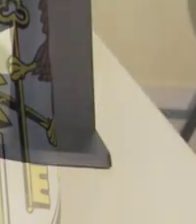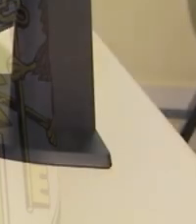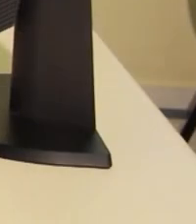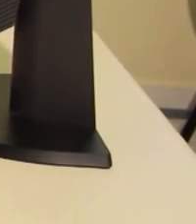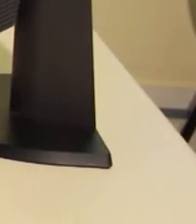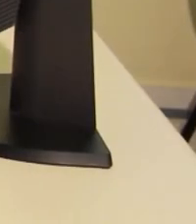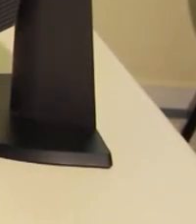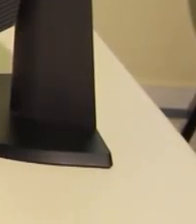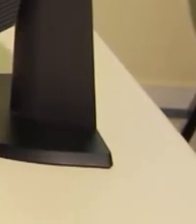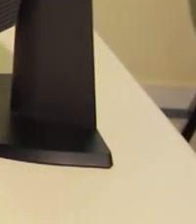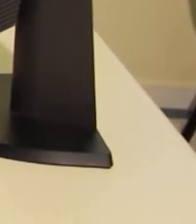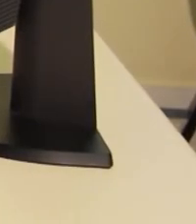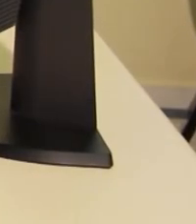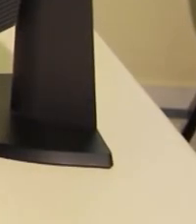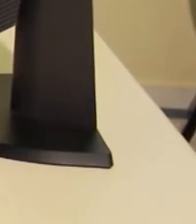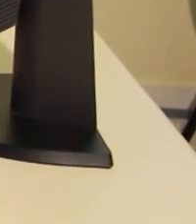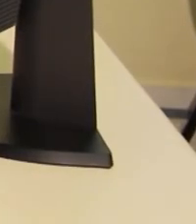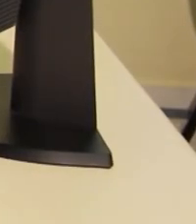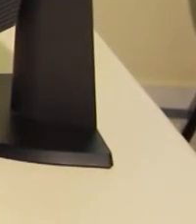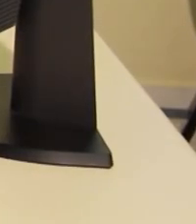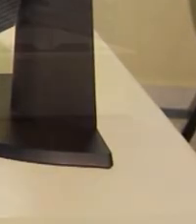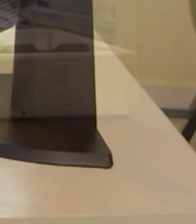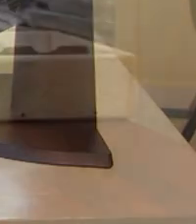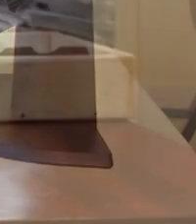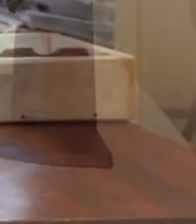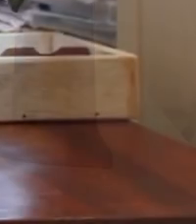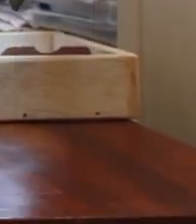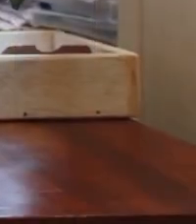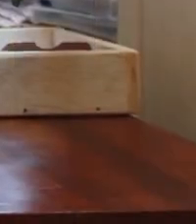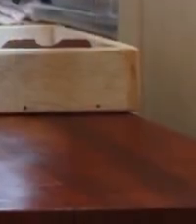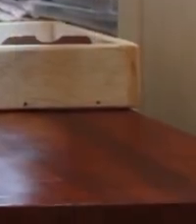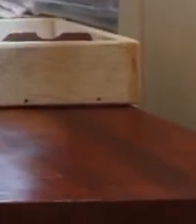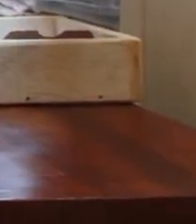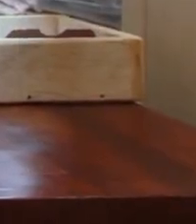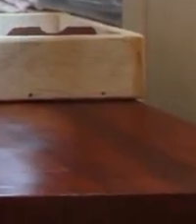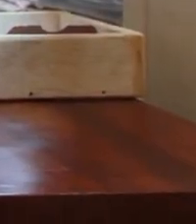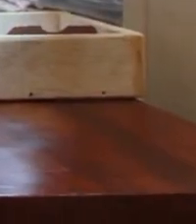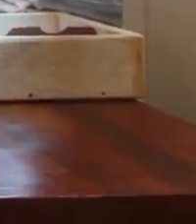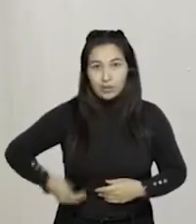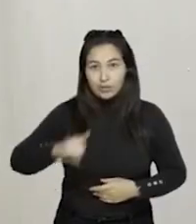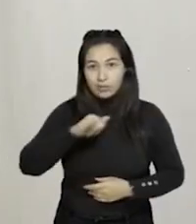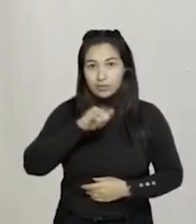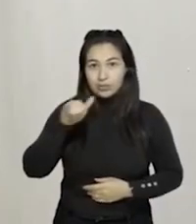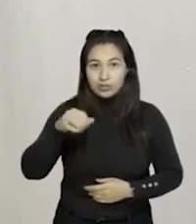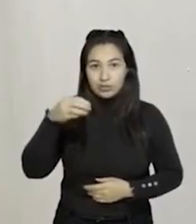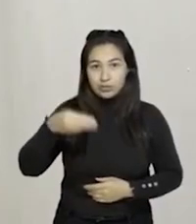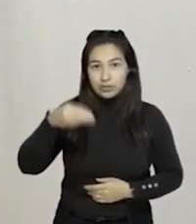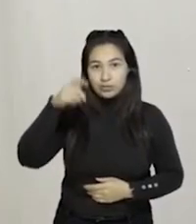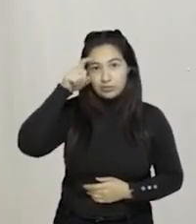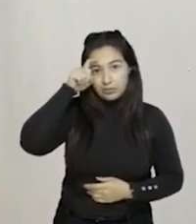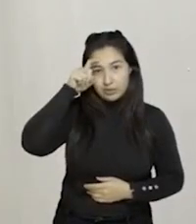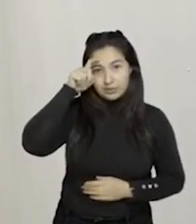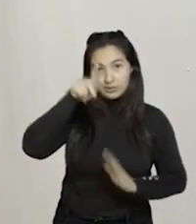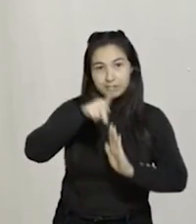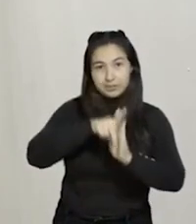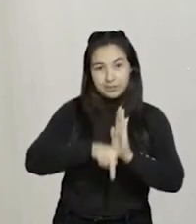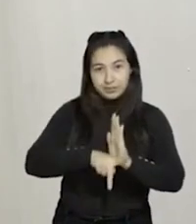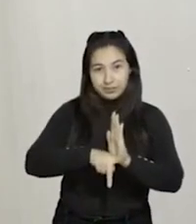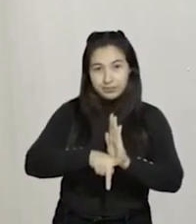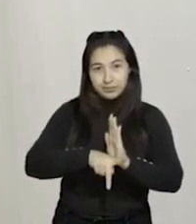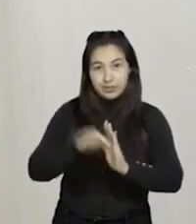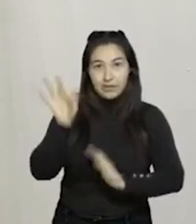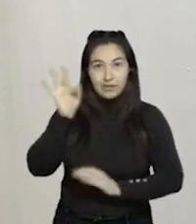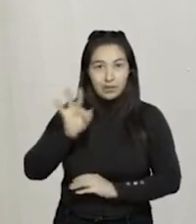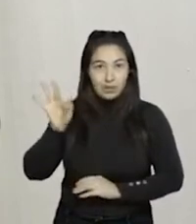do projeto que deverá criar o programa Universidade gratuita em Santa Catarina projeto da Universidade gratuita